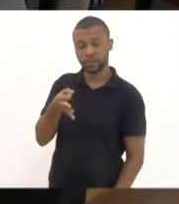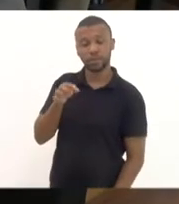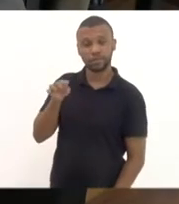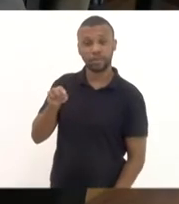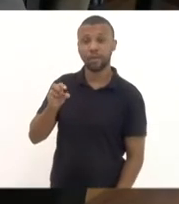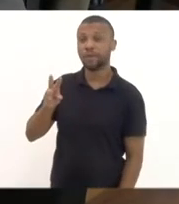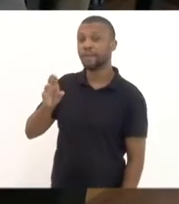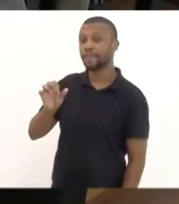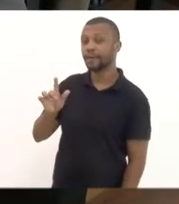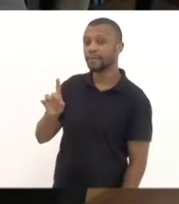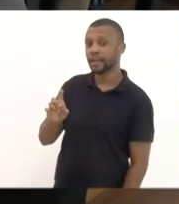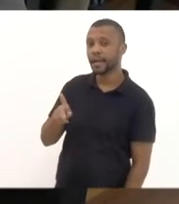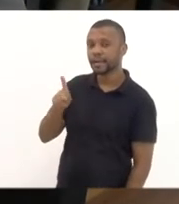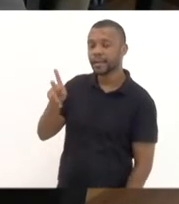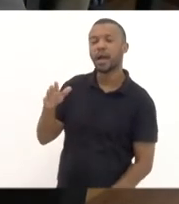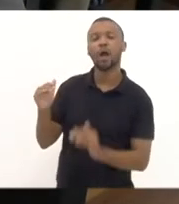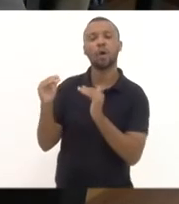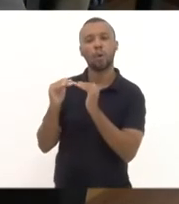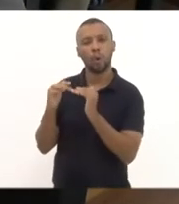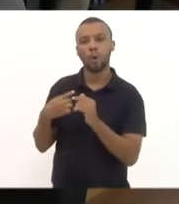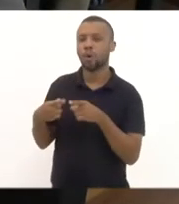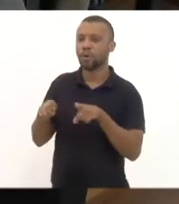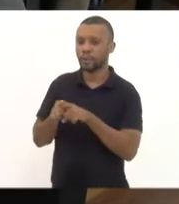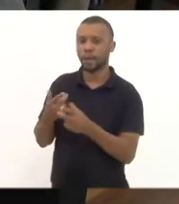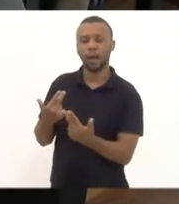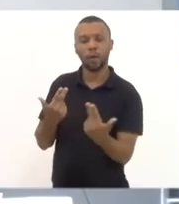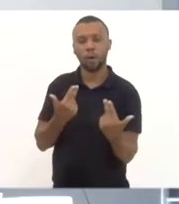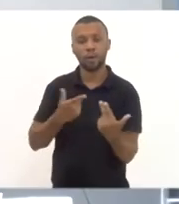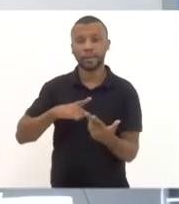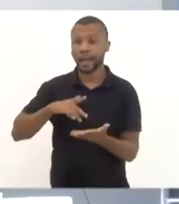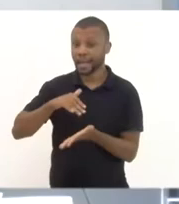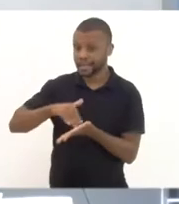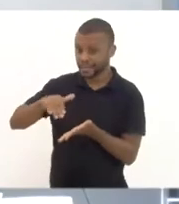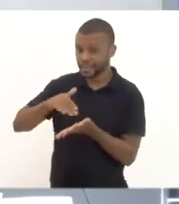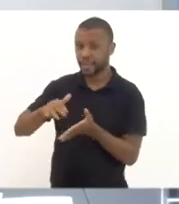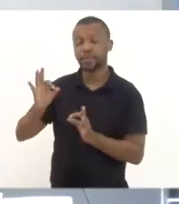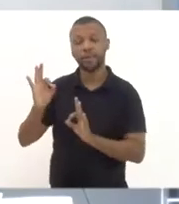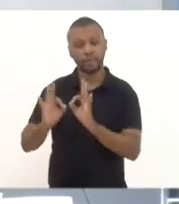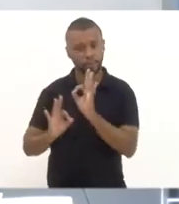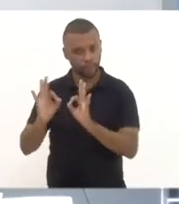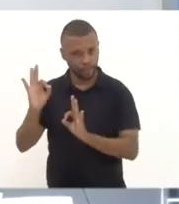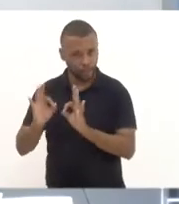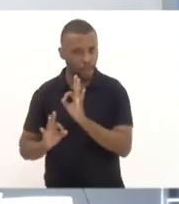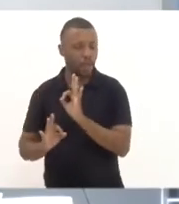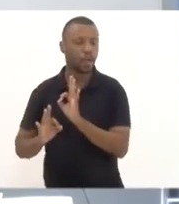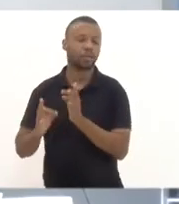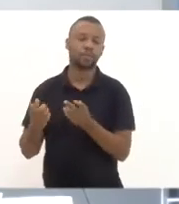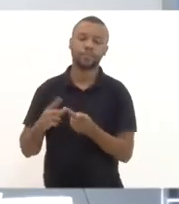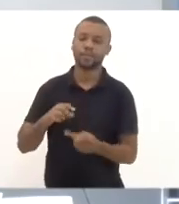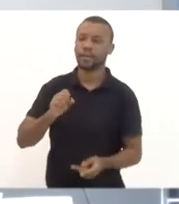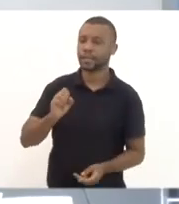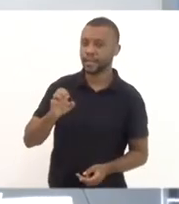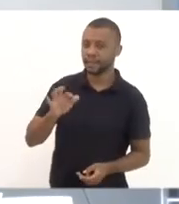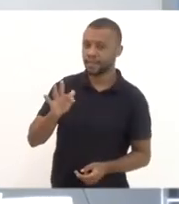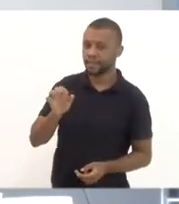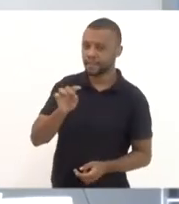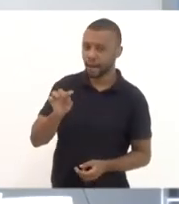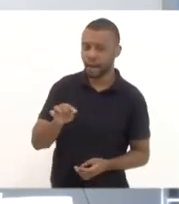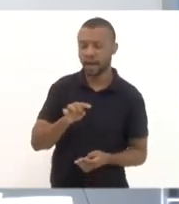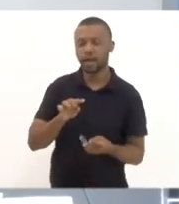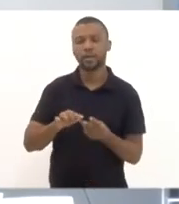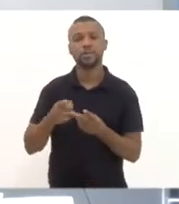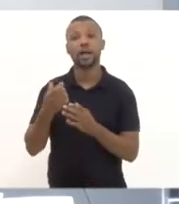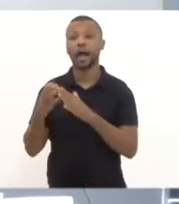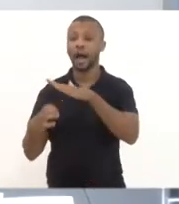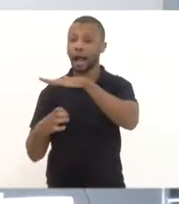waldeck concordo também concordo tivesse aqui atrás de transportes que eu tenho planejamento você faz a concessionária